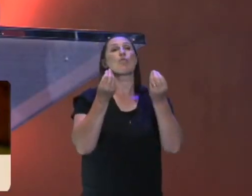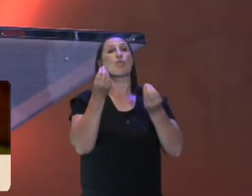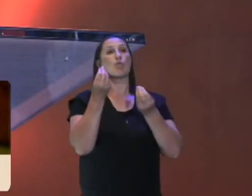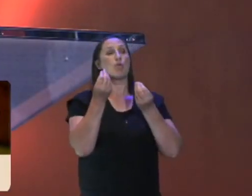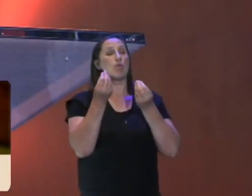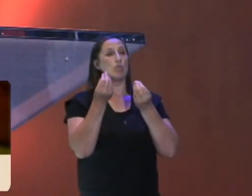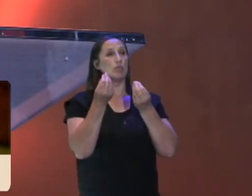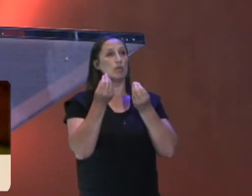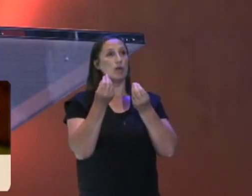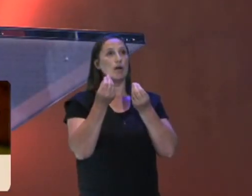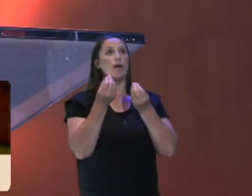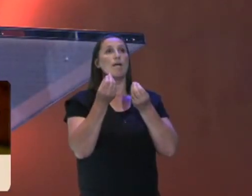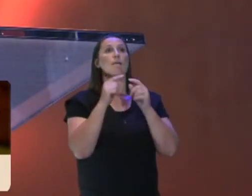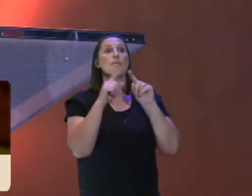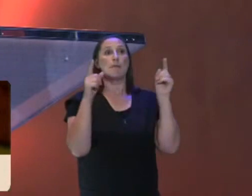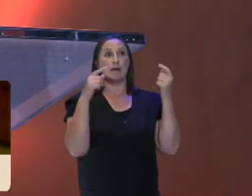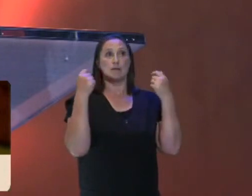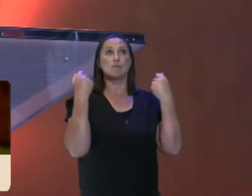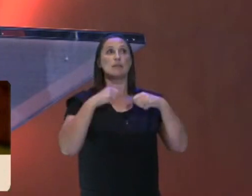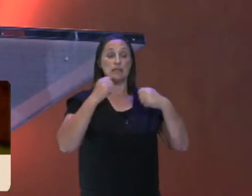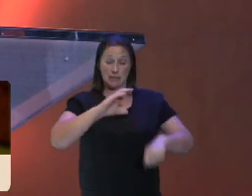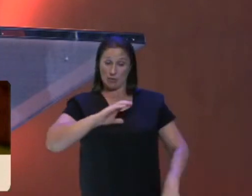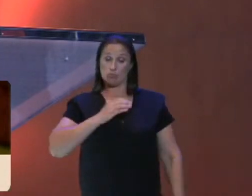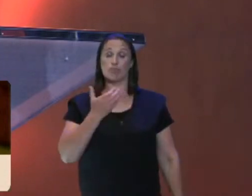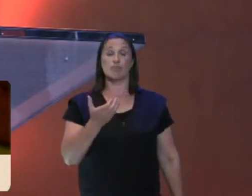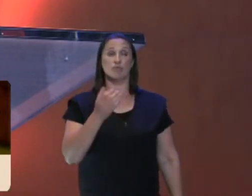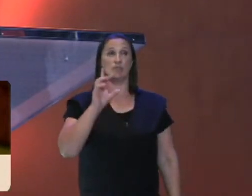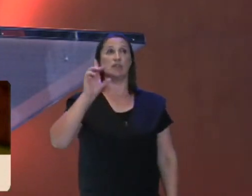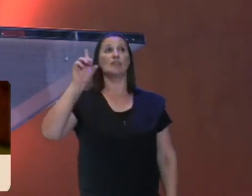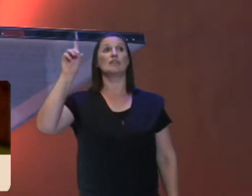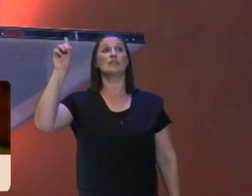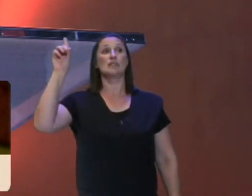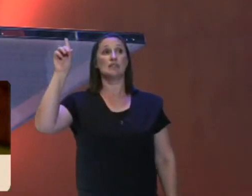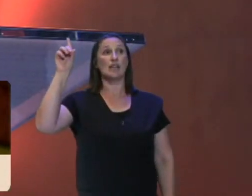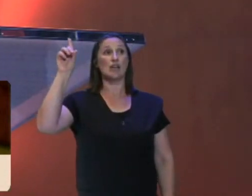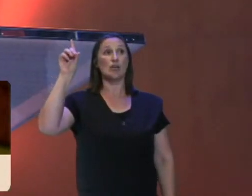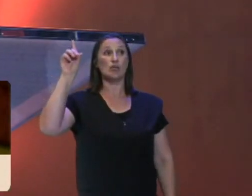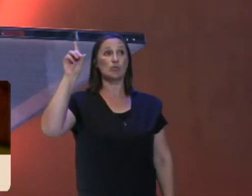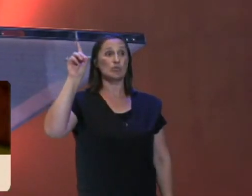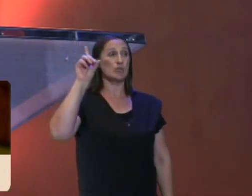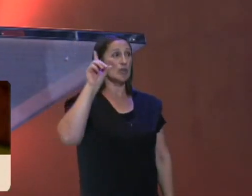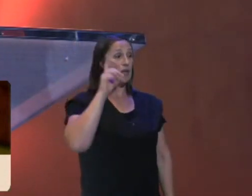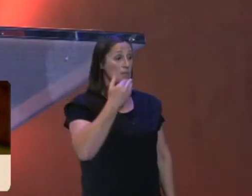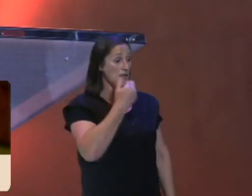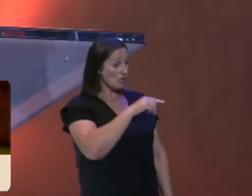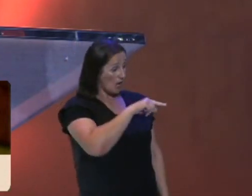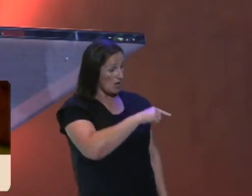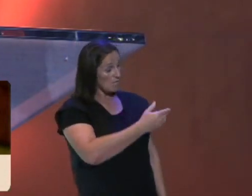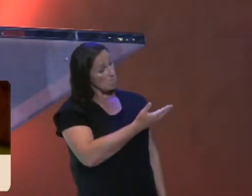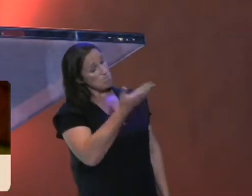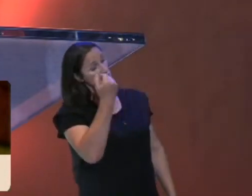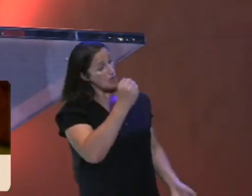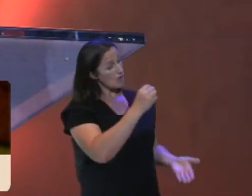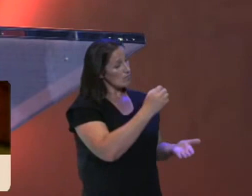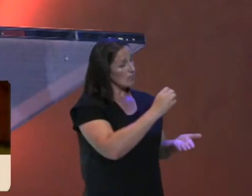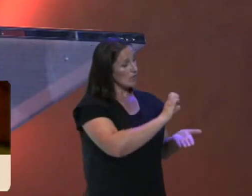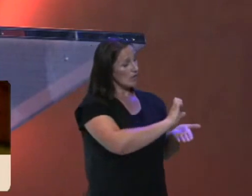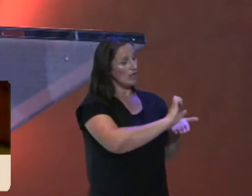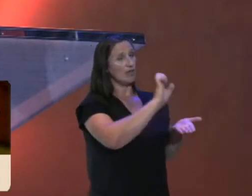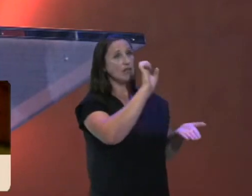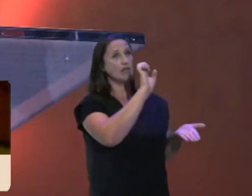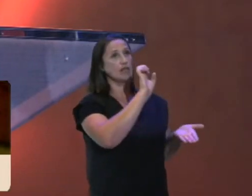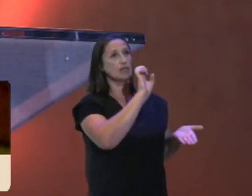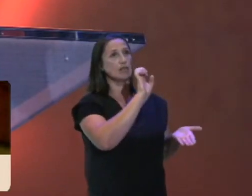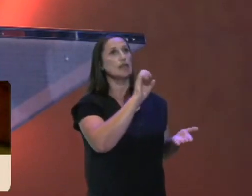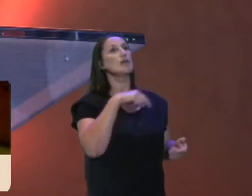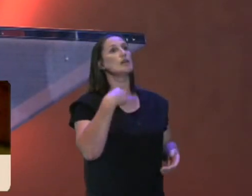tem que sair da caverna. Deus não arrancou Elias da caverna, ele teve que sair por si só. A gente tem que dar